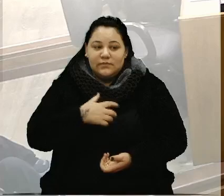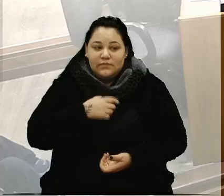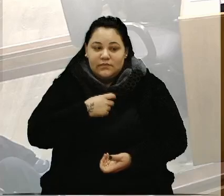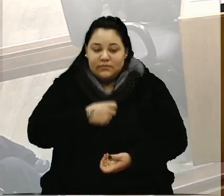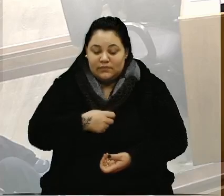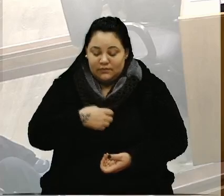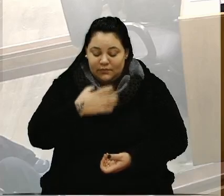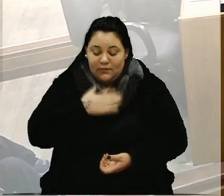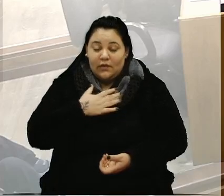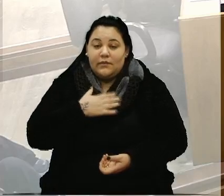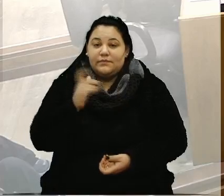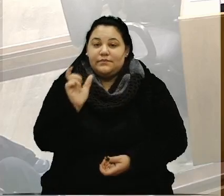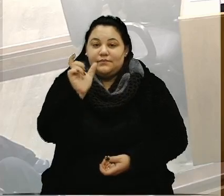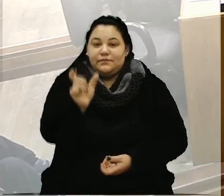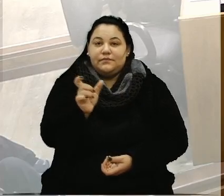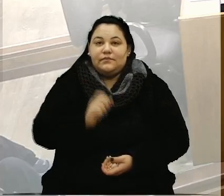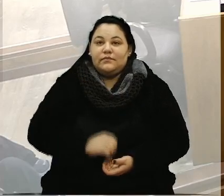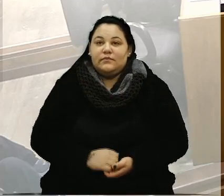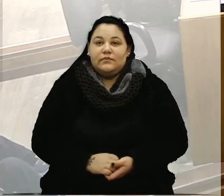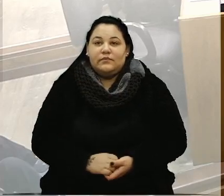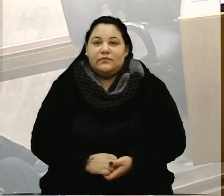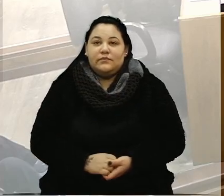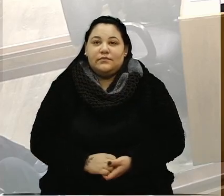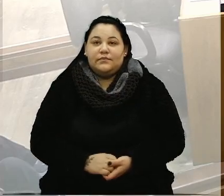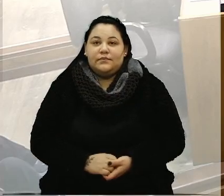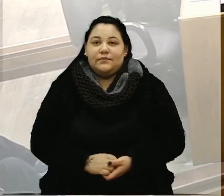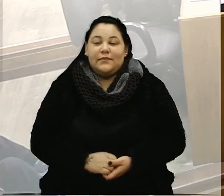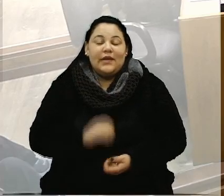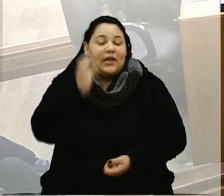a palavra, vereador Cadori.